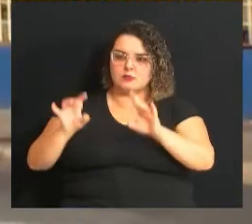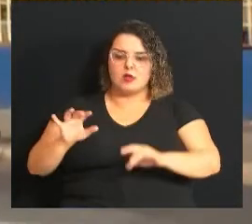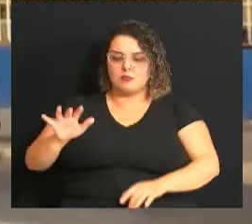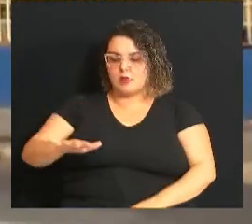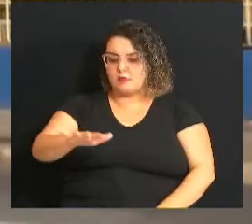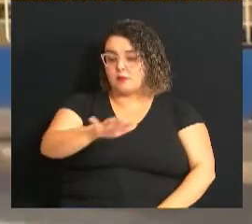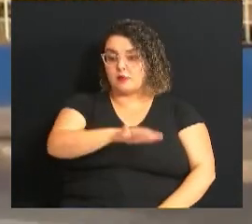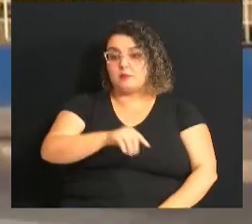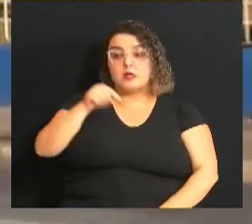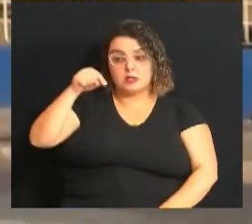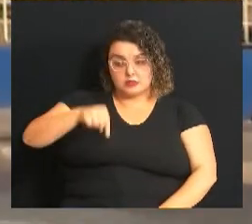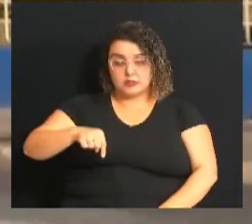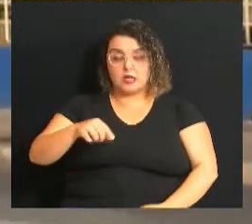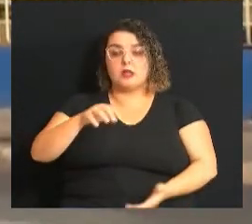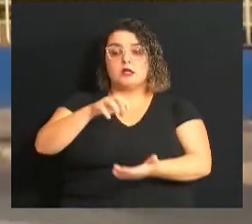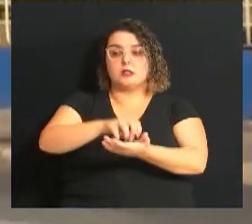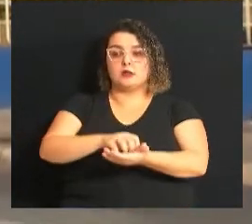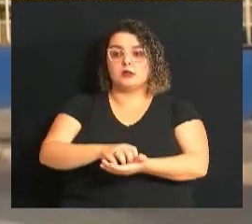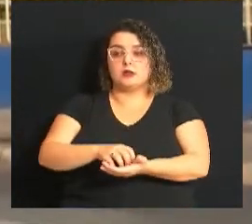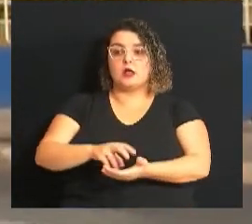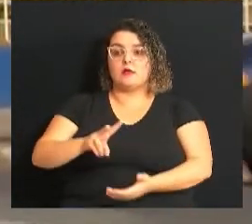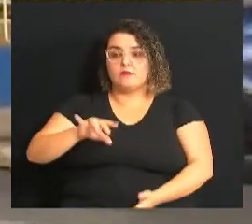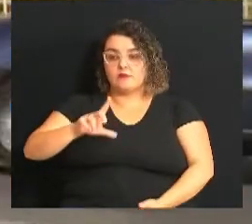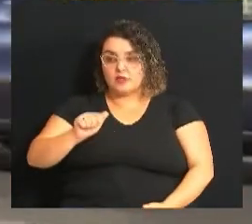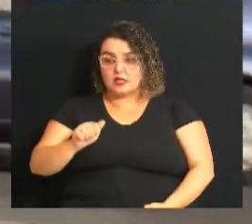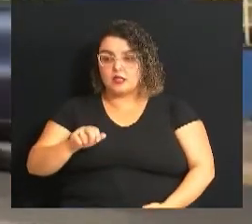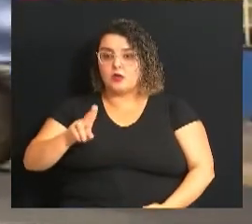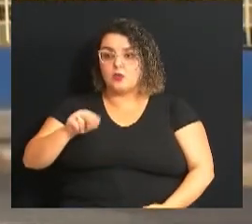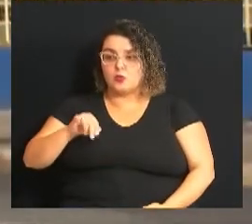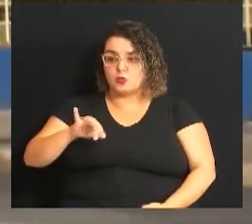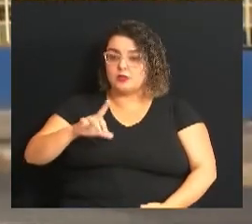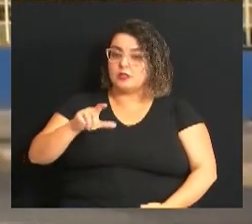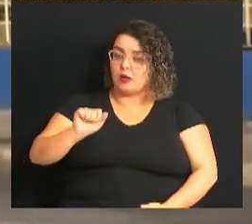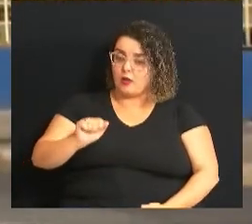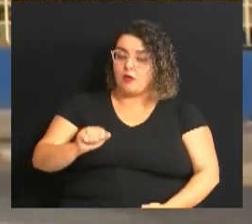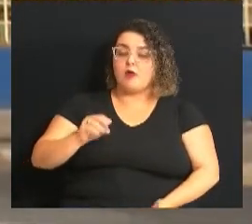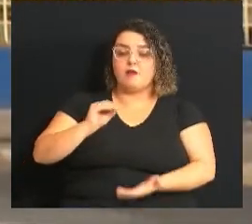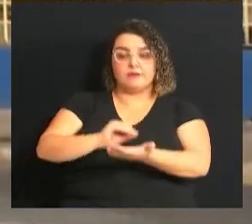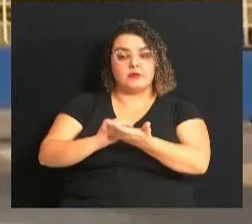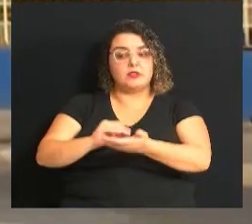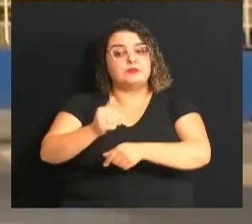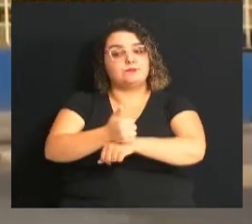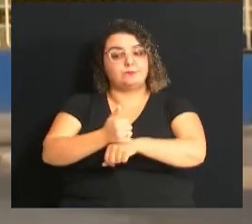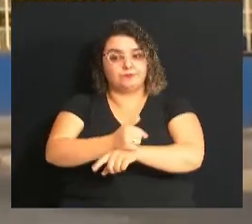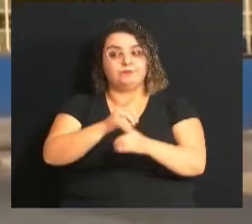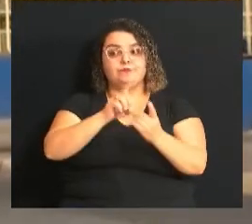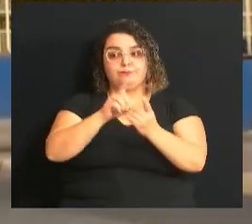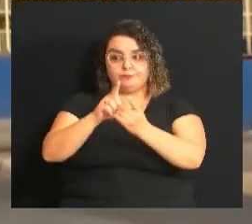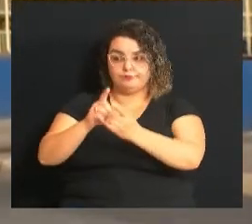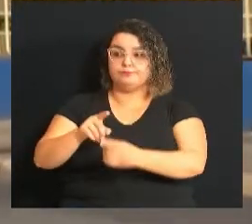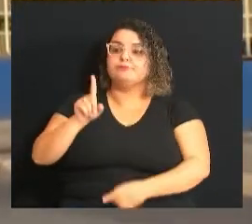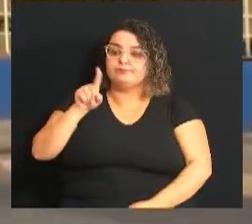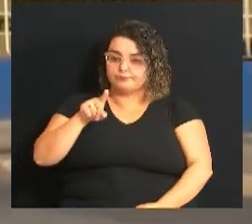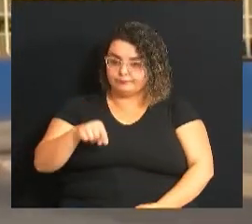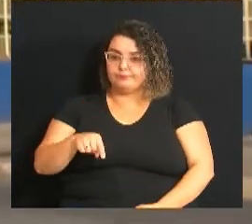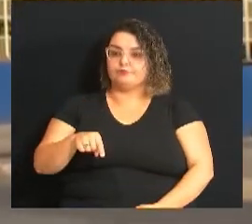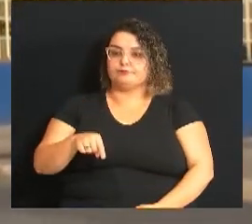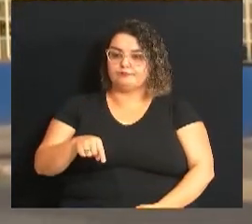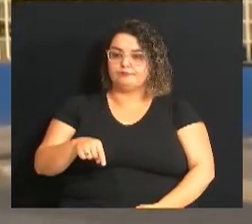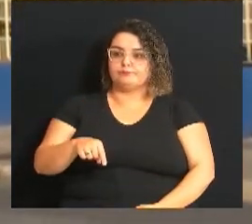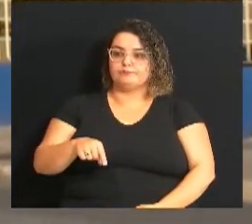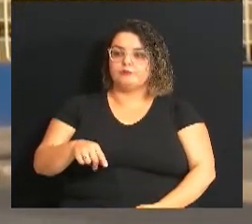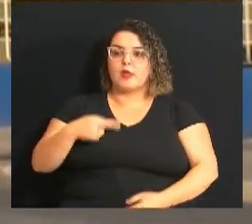Mas aqui na unidade da Vila União, a falta de profissionais na hora do atendimento tem sido justamente a queixa